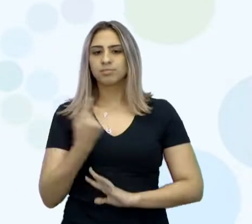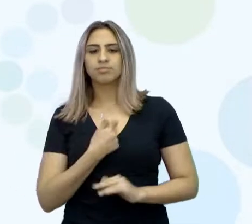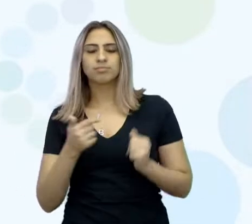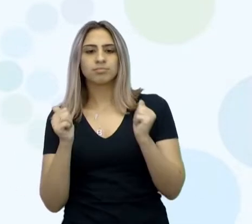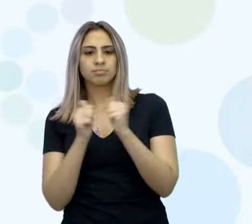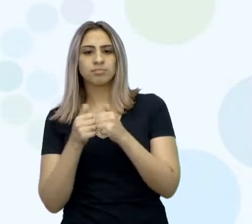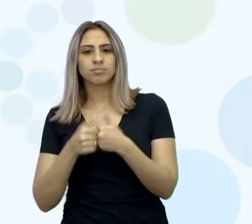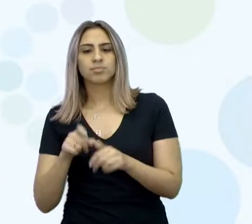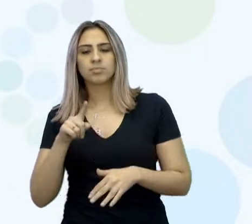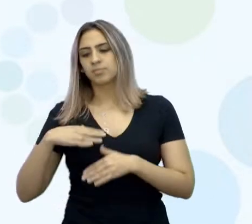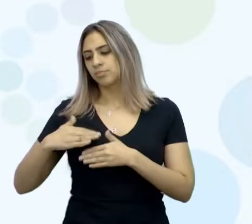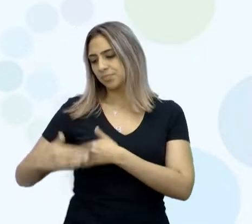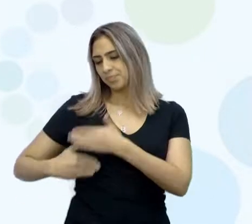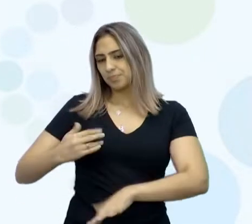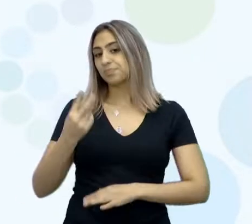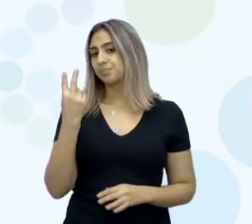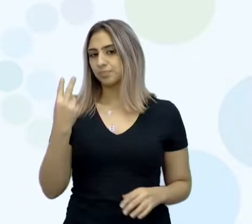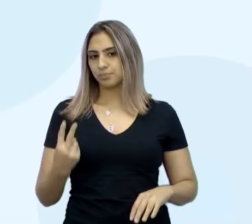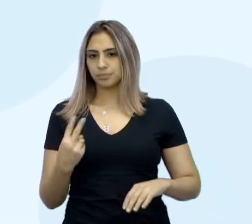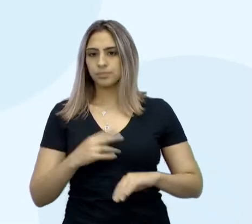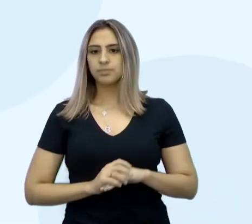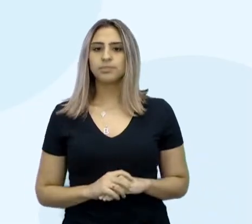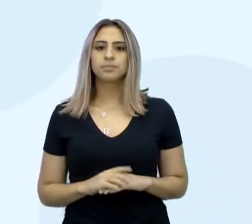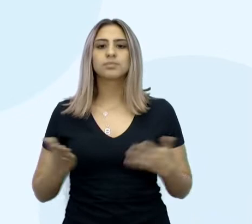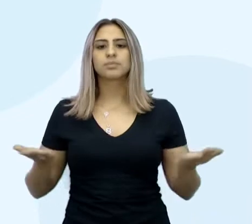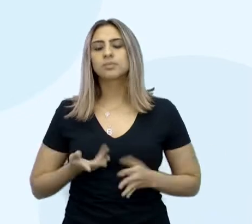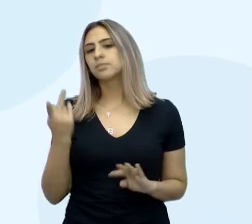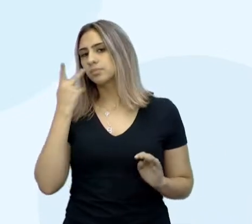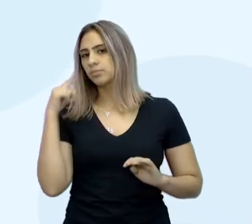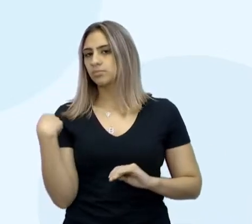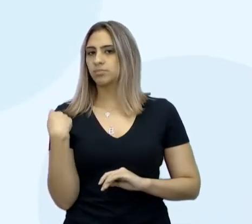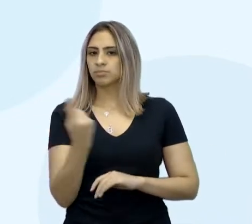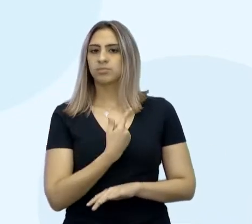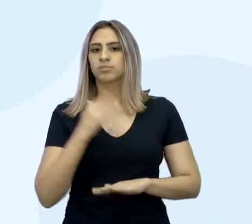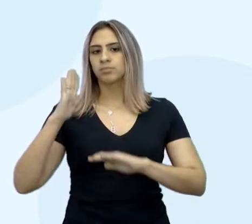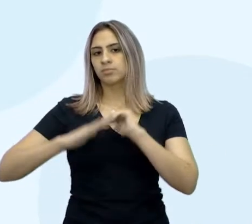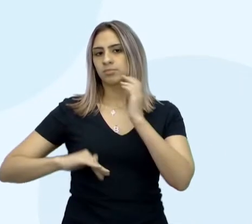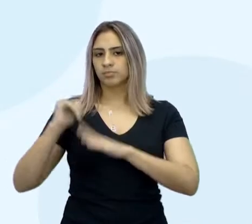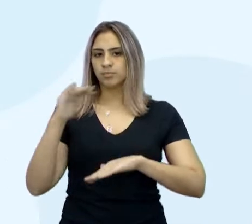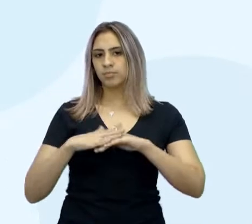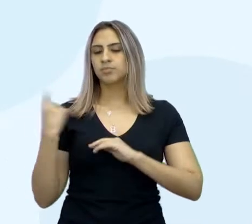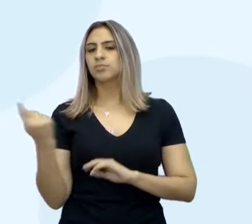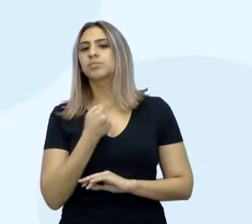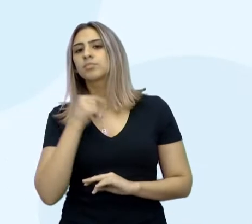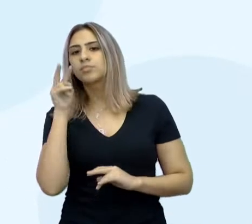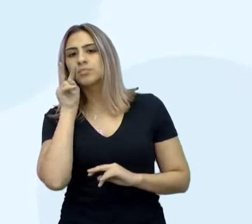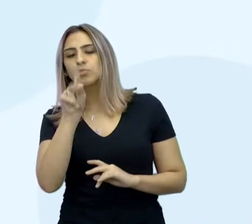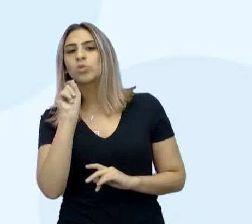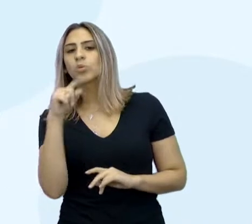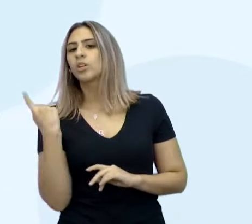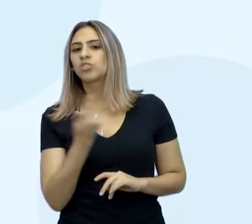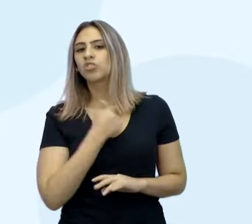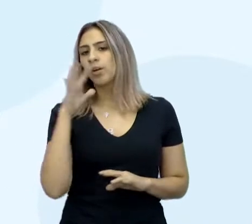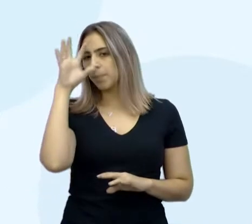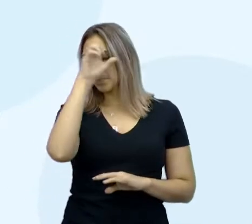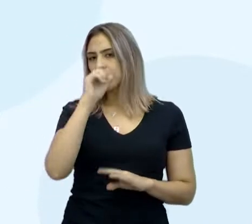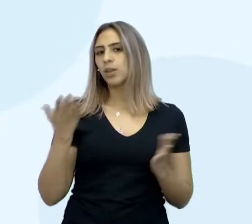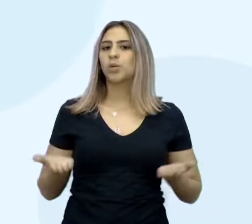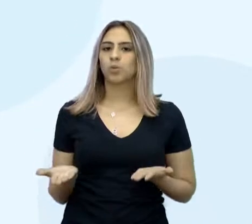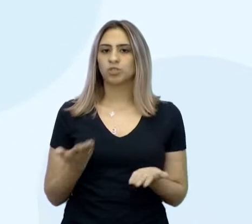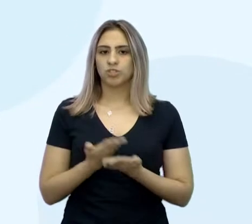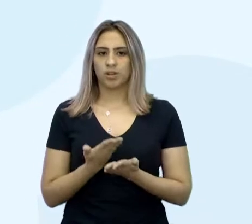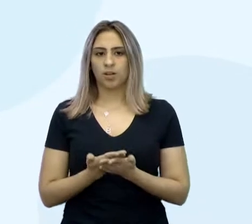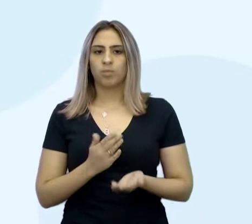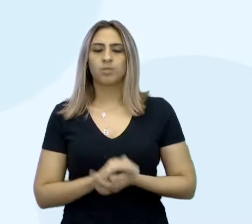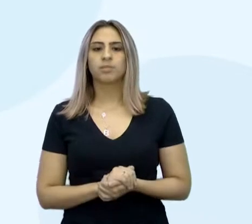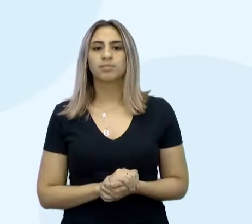nosso desenvolvimento 2 e já bora lá para as nossas habilidades para a gente ver o que a gente vai aprender na aula de hoje. Vamos